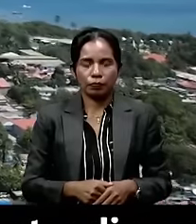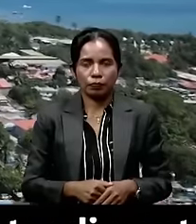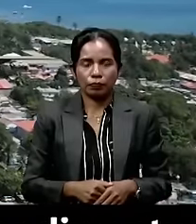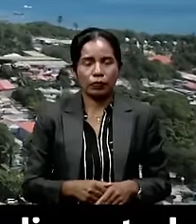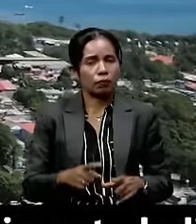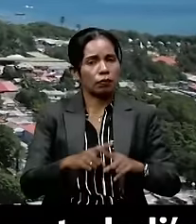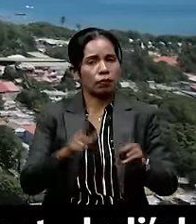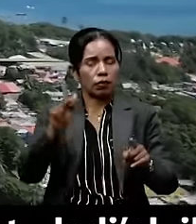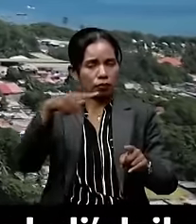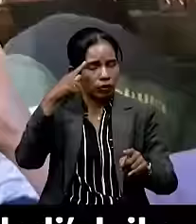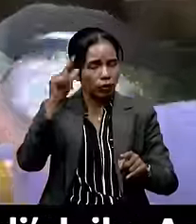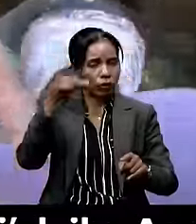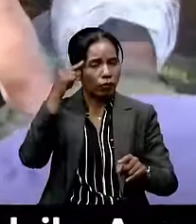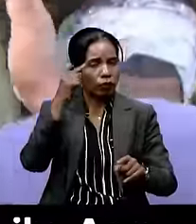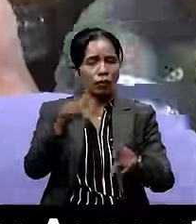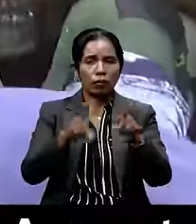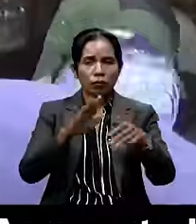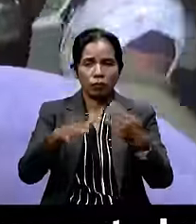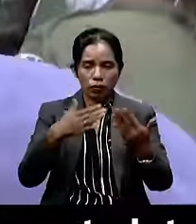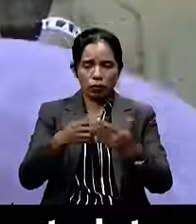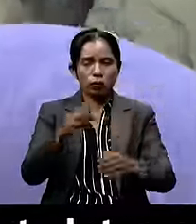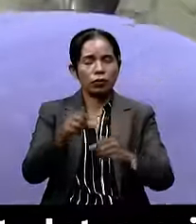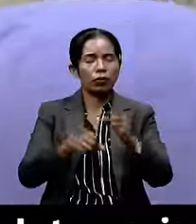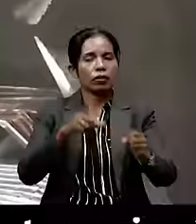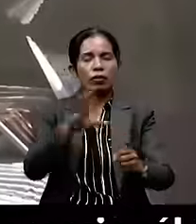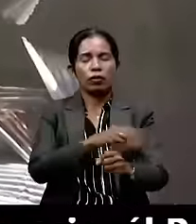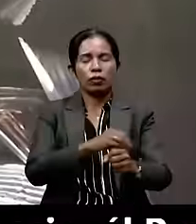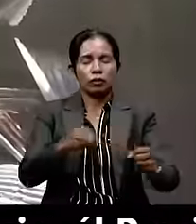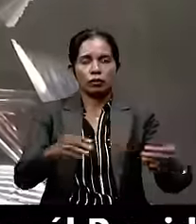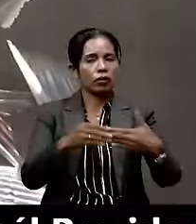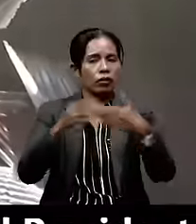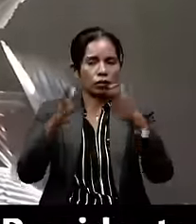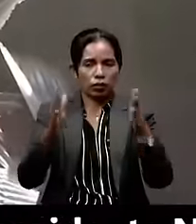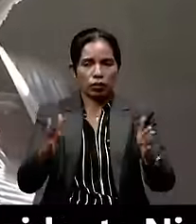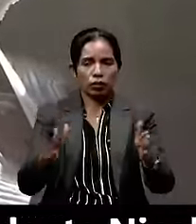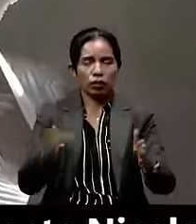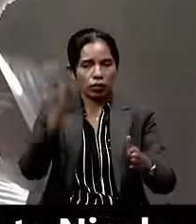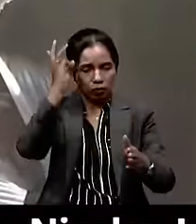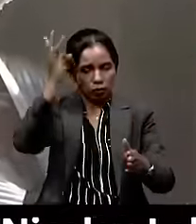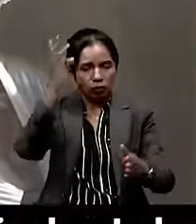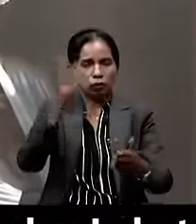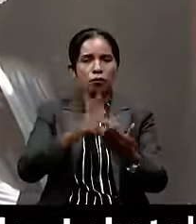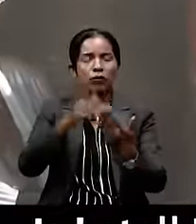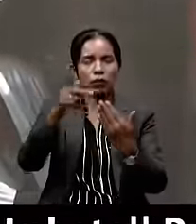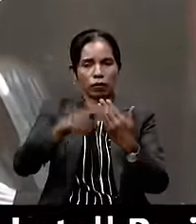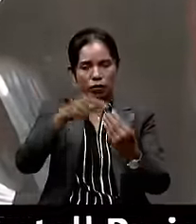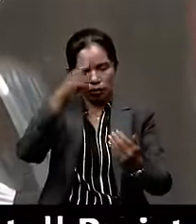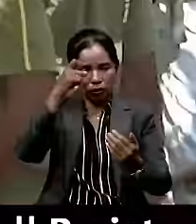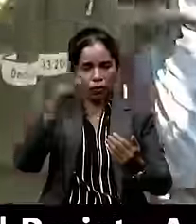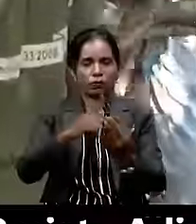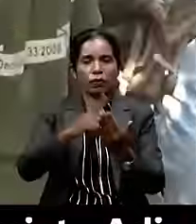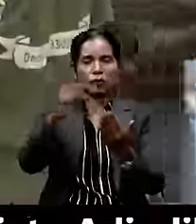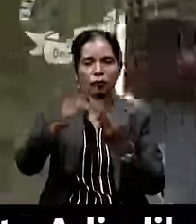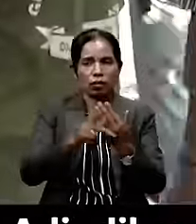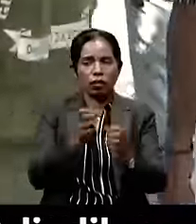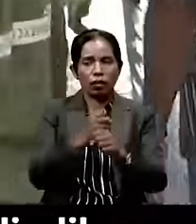Maybe política governo ne, comunidade no sociedade civil to uku nai balo mos, preocupa ho programa ne, tamba programa ne,